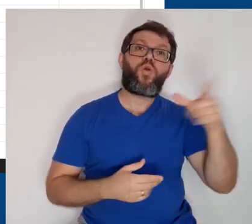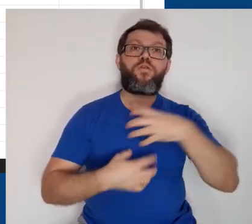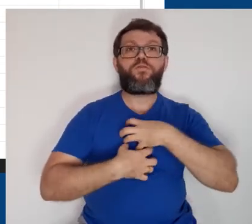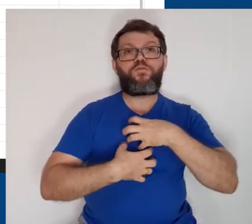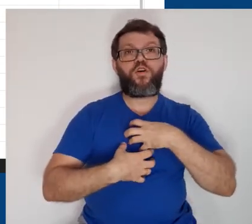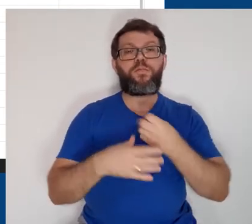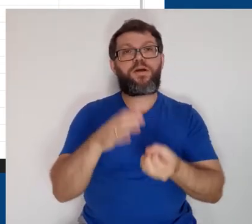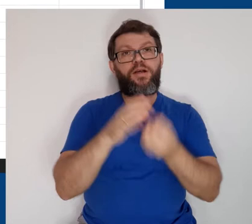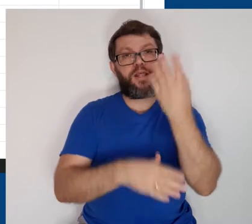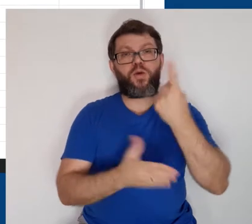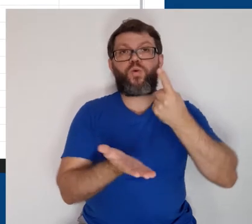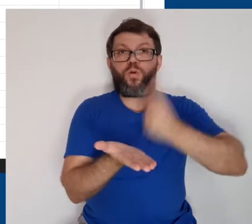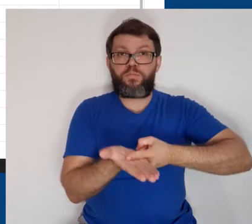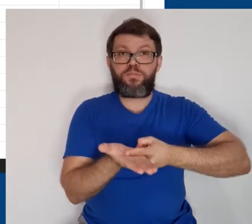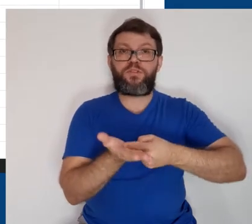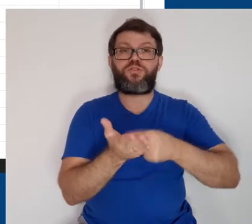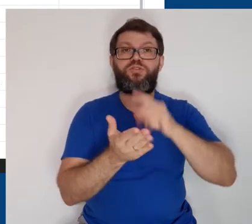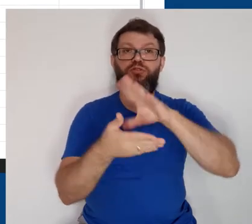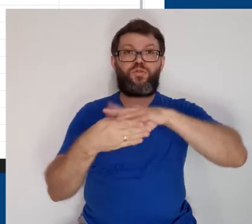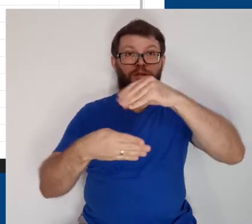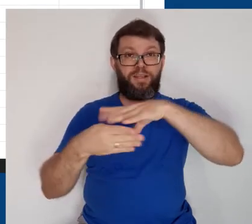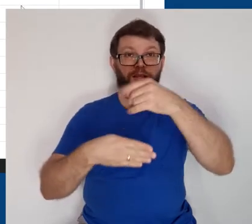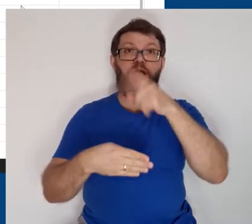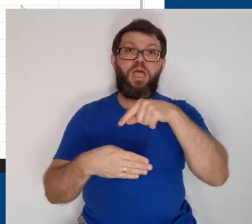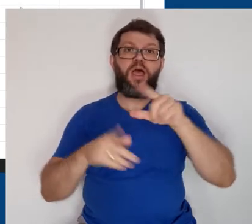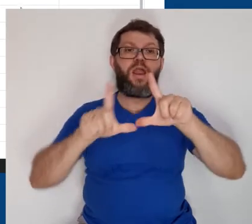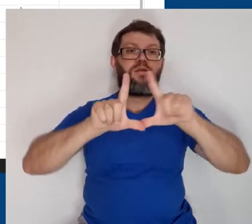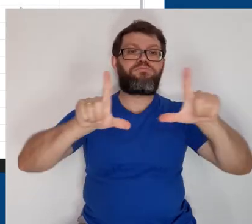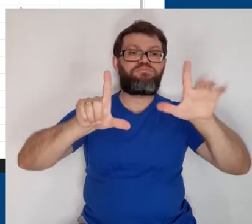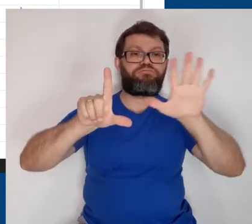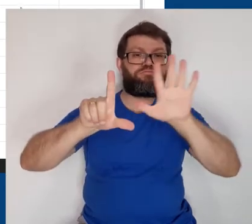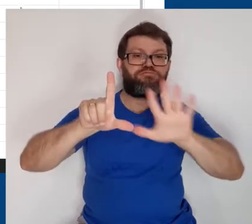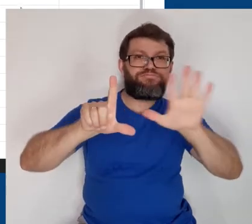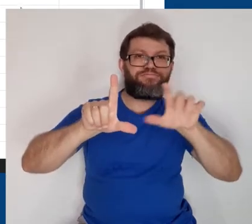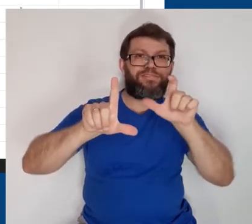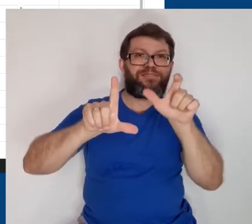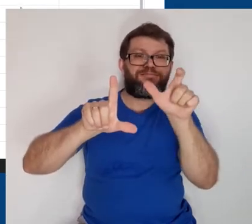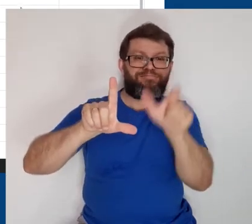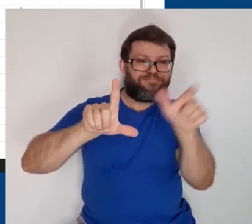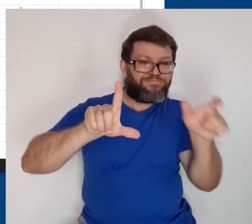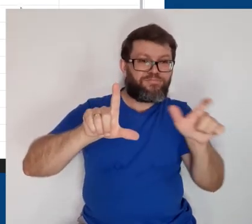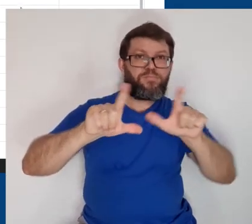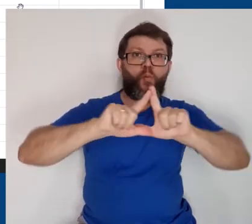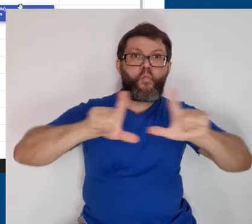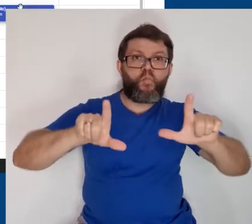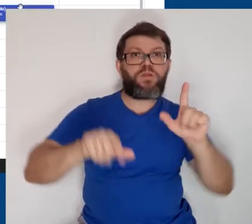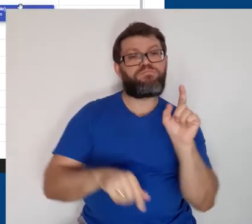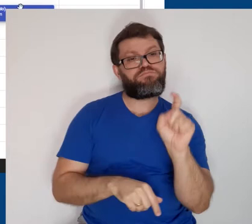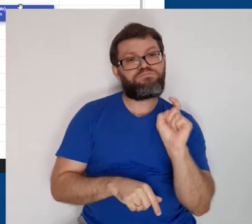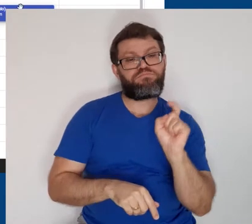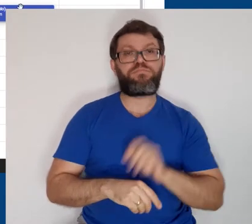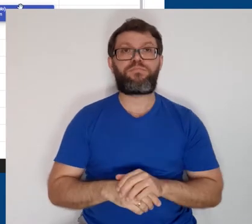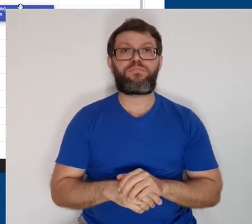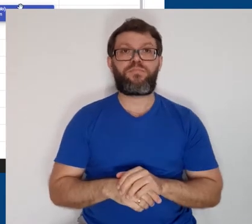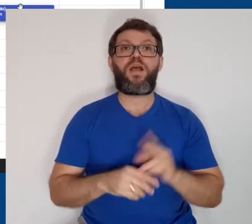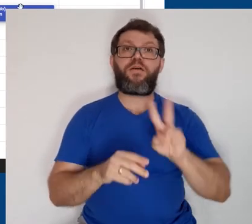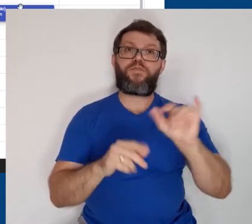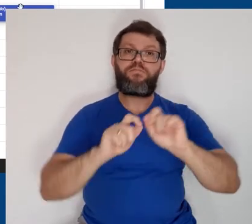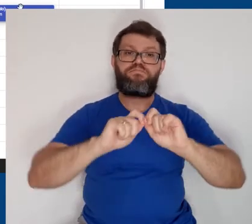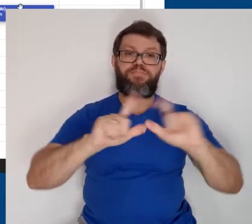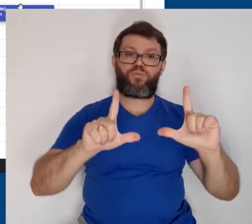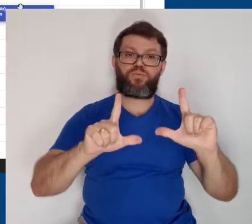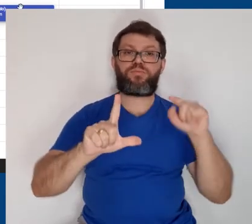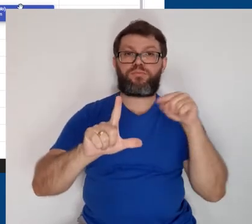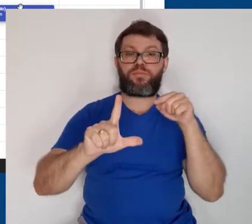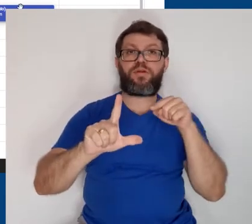outra forma de criar algum compromisso no calendário é clicar em algum dos espaços vazios nos dias e horários em